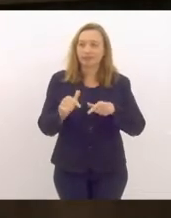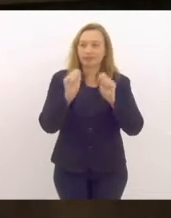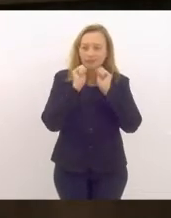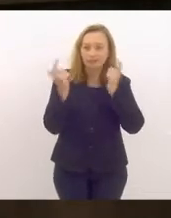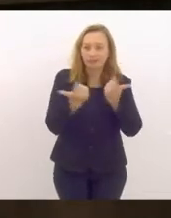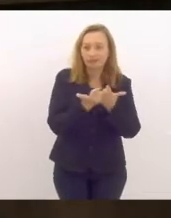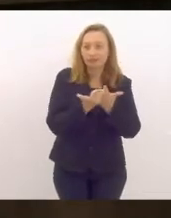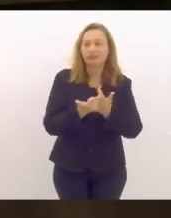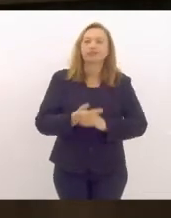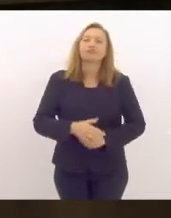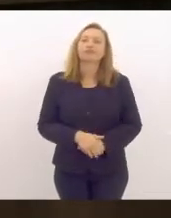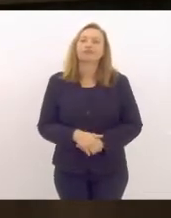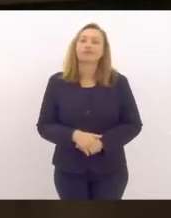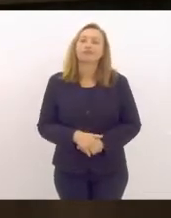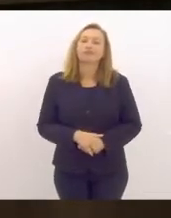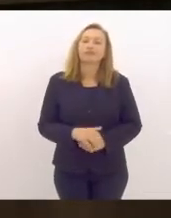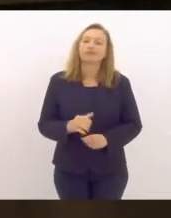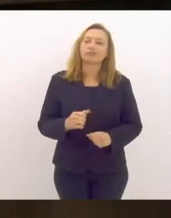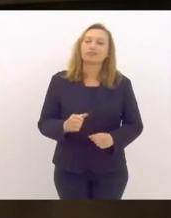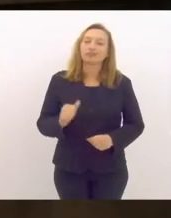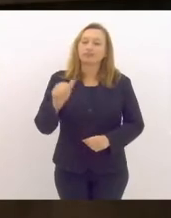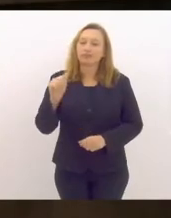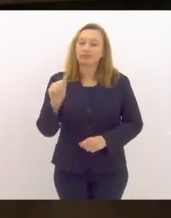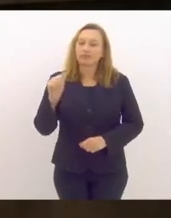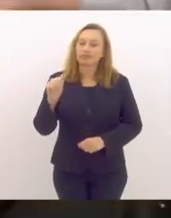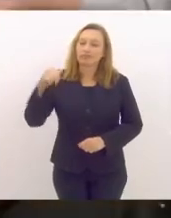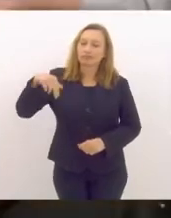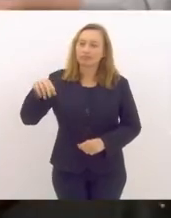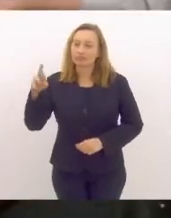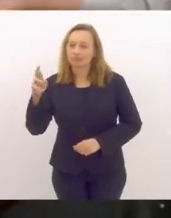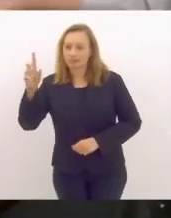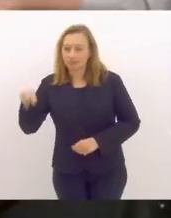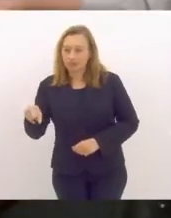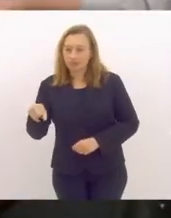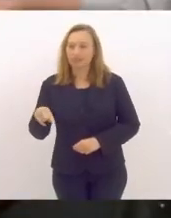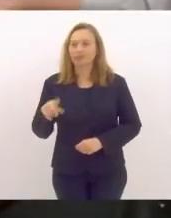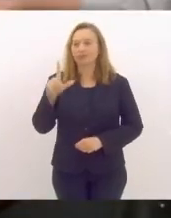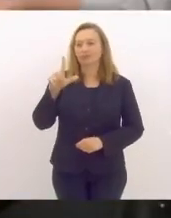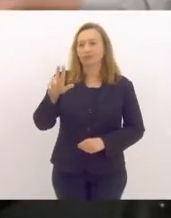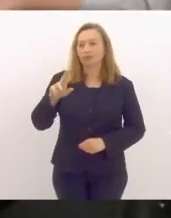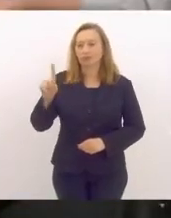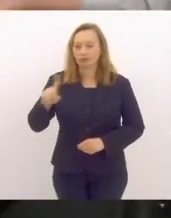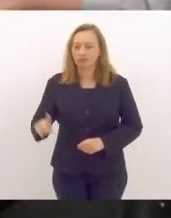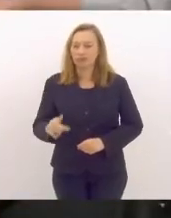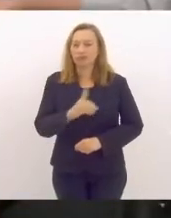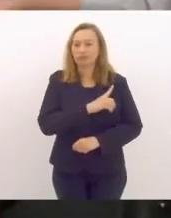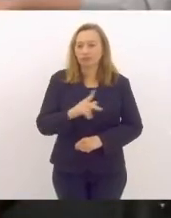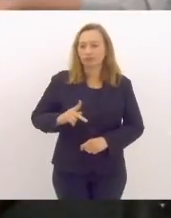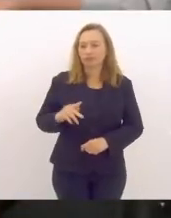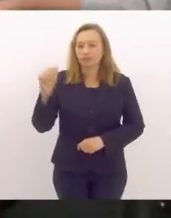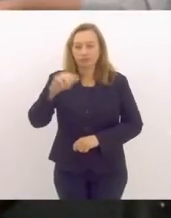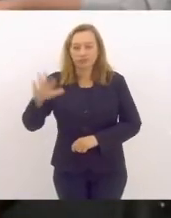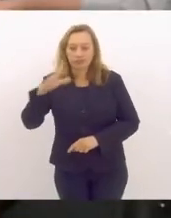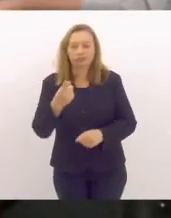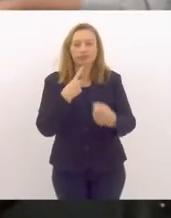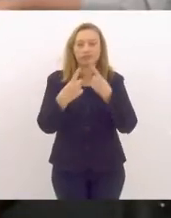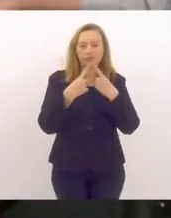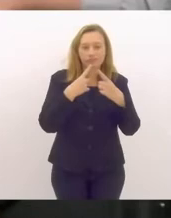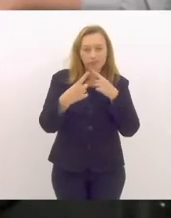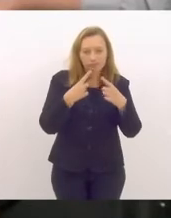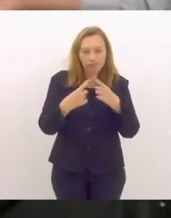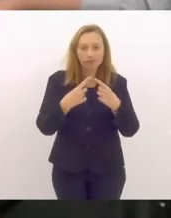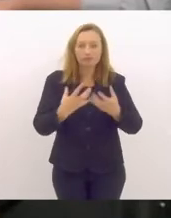legislatura passada, era o André Luiz que nos recebia como defensor público geral. Em primeiro lugar, sempre muito aberto ao diálogo, sempre